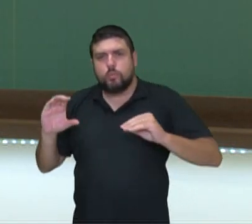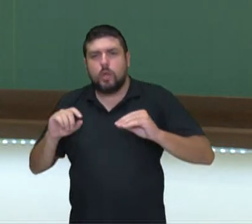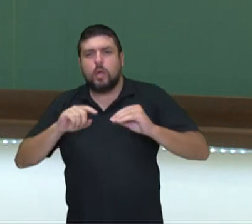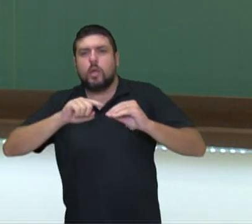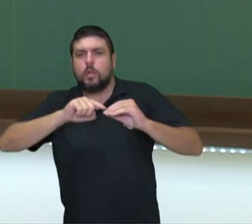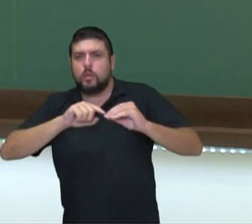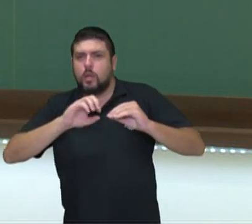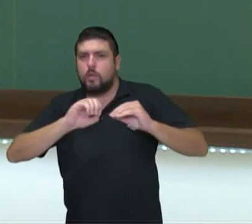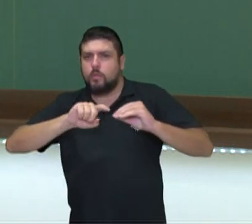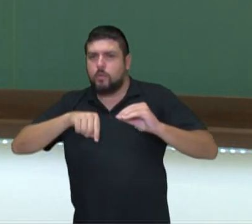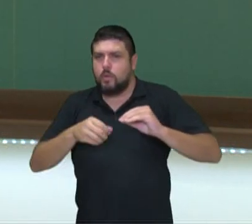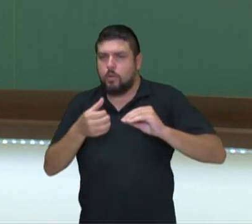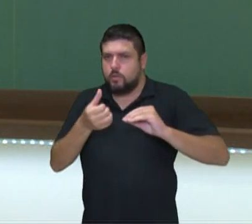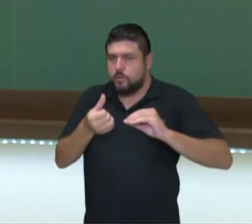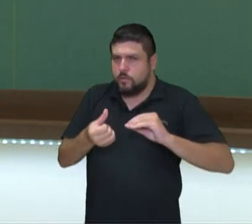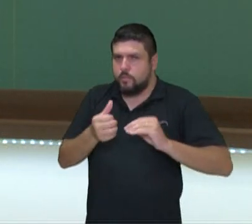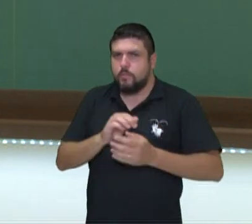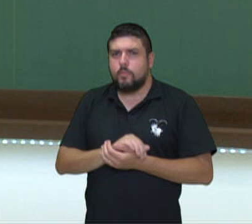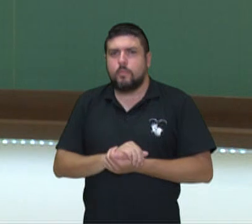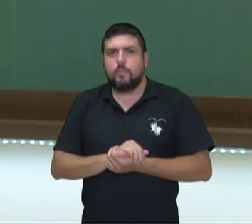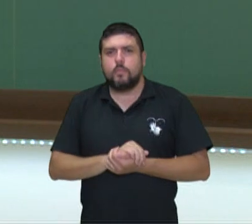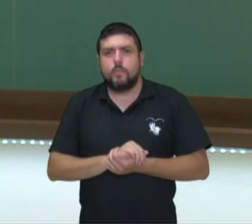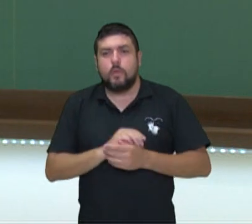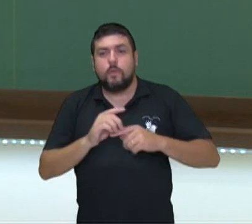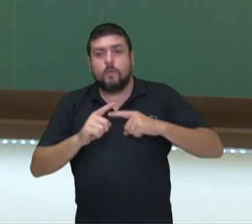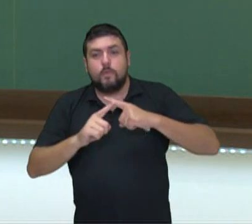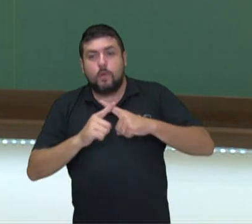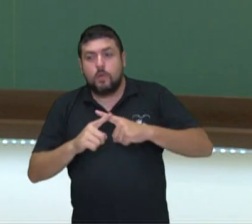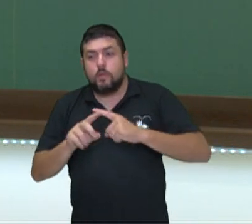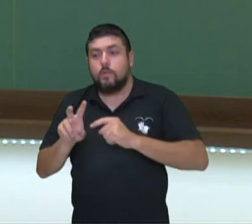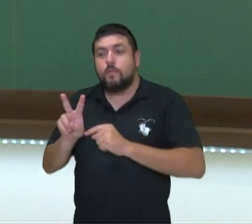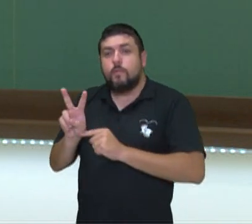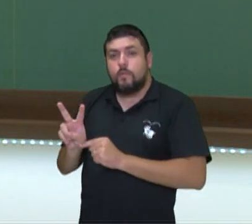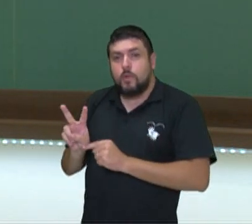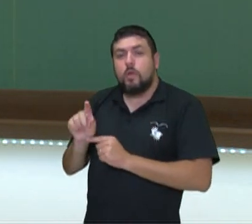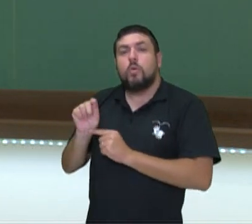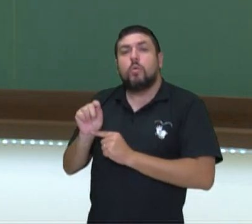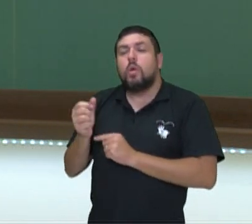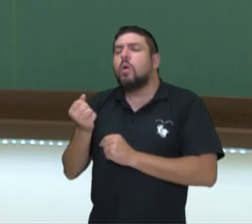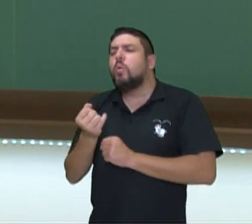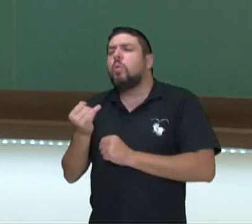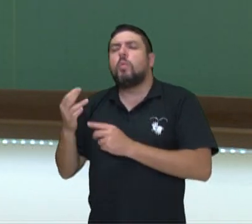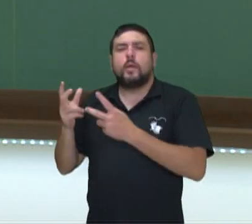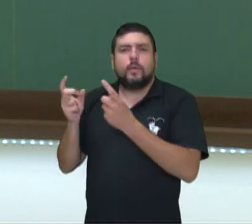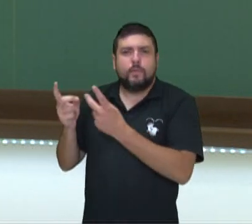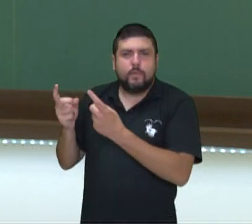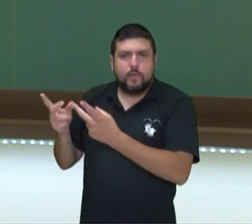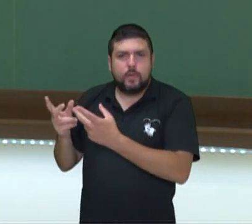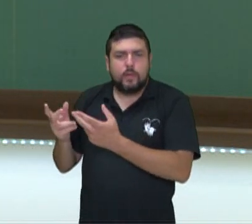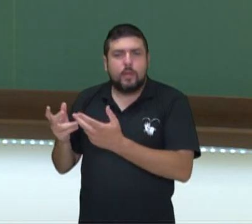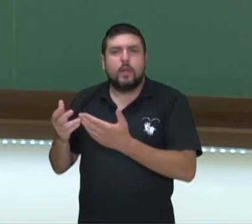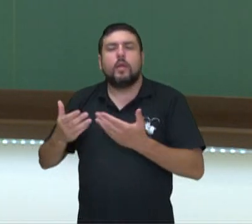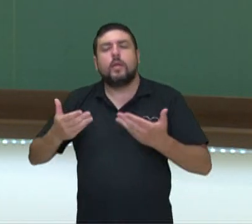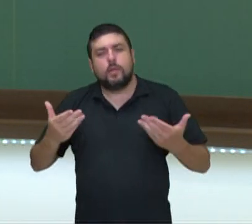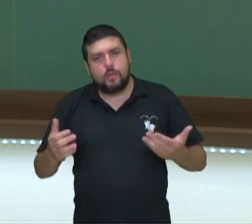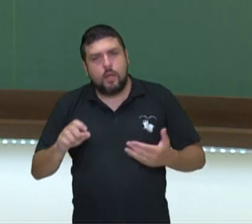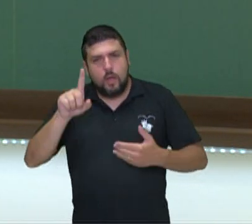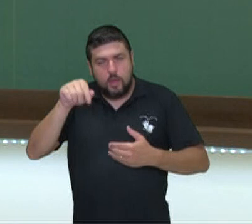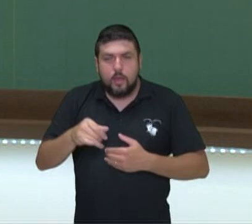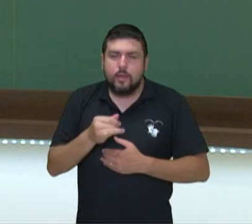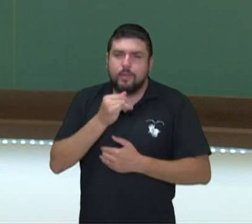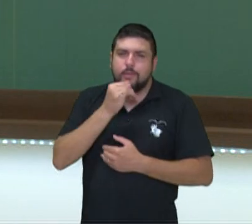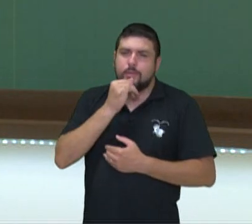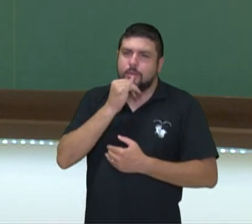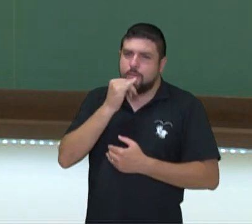aqui é vezes, né? Então, vezes V, que é a quantidade de vendas, essa é a lei de formação deste exemplo